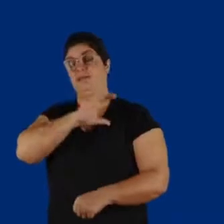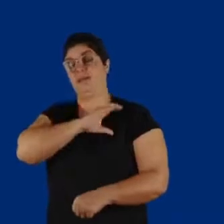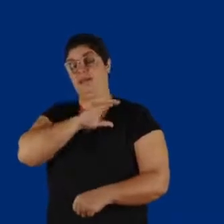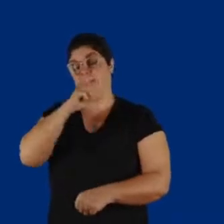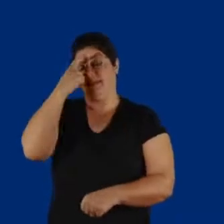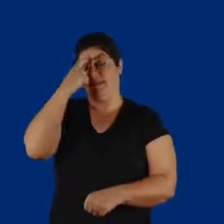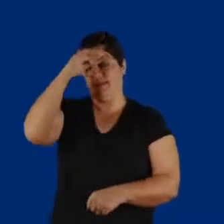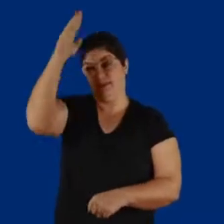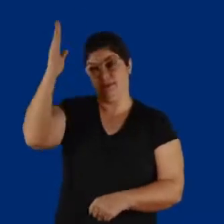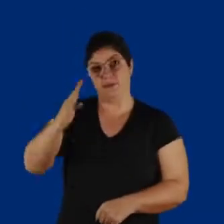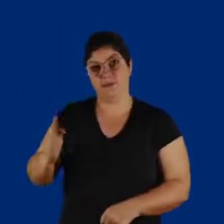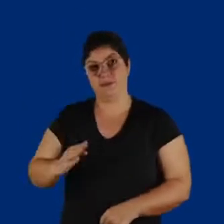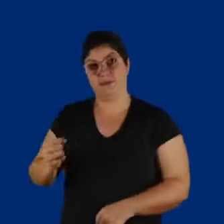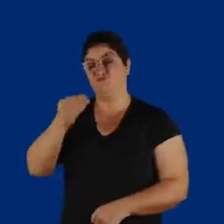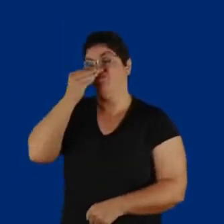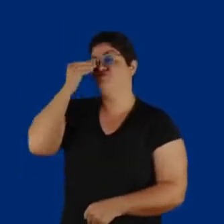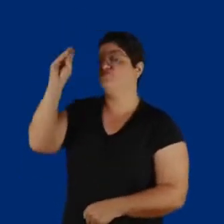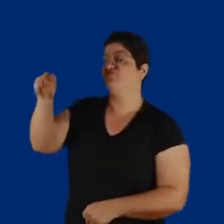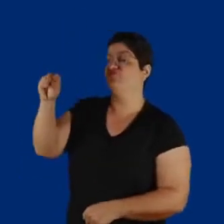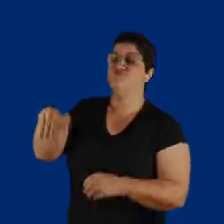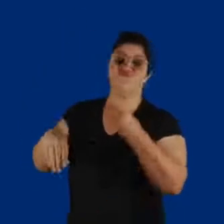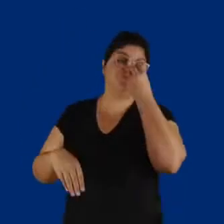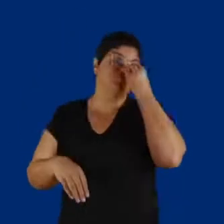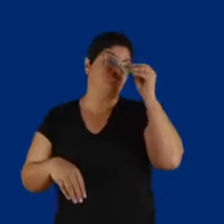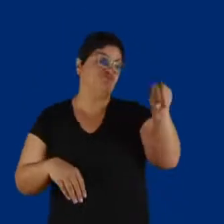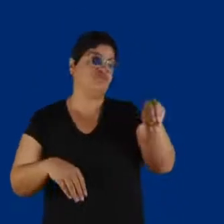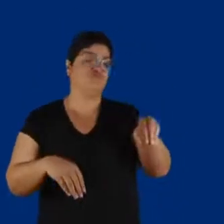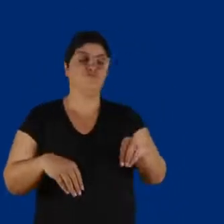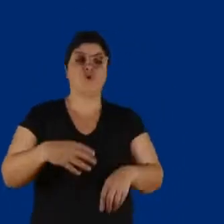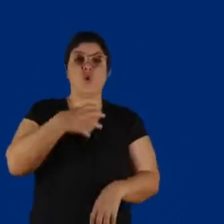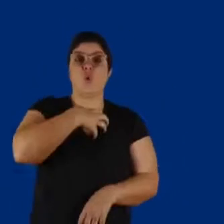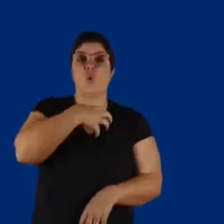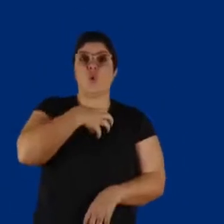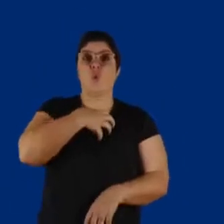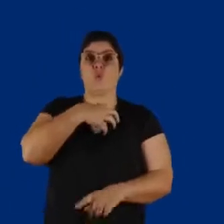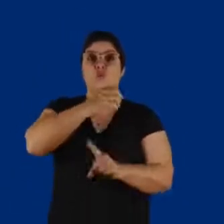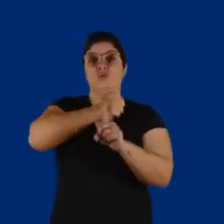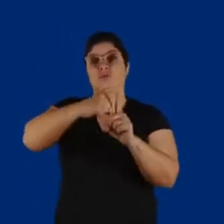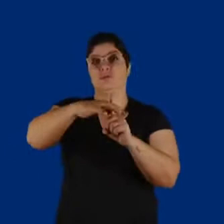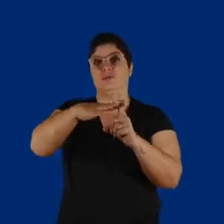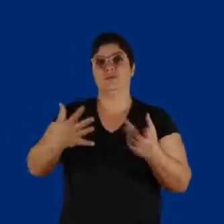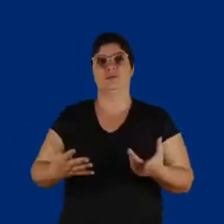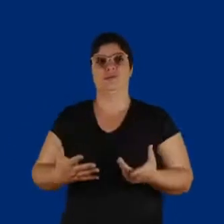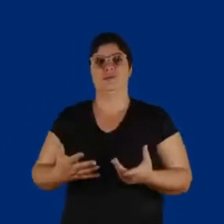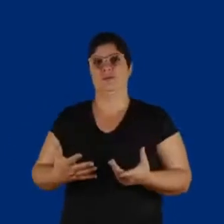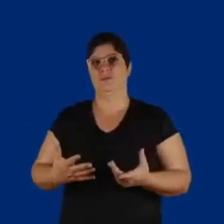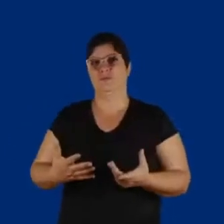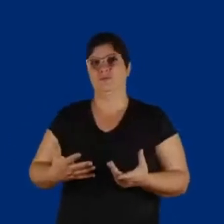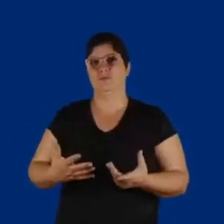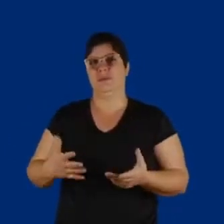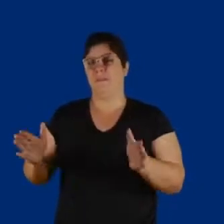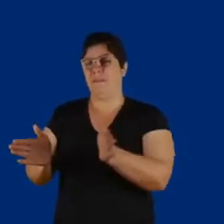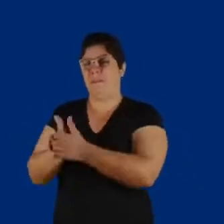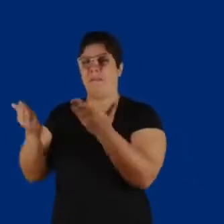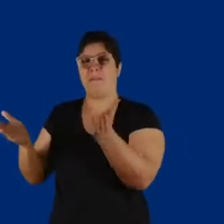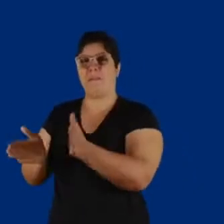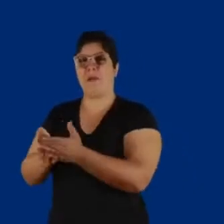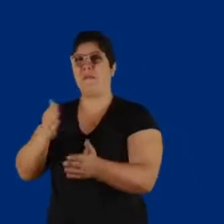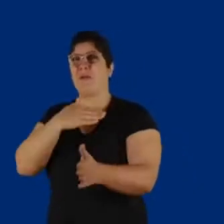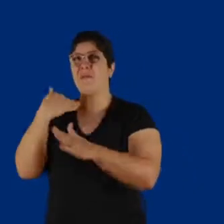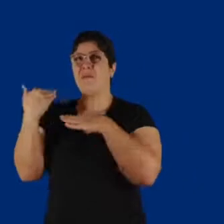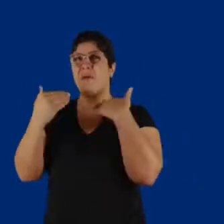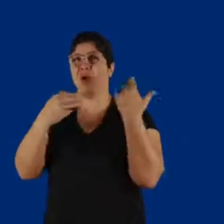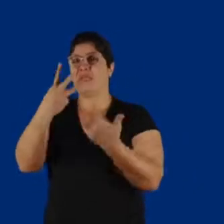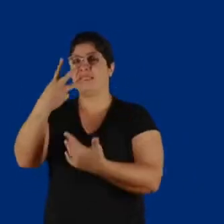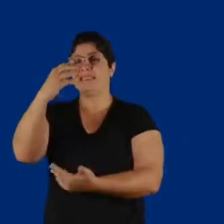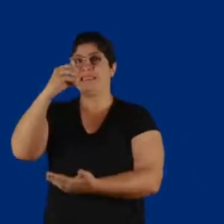Né, a negligência com a determinação socioeconômica da saúde, que é um escândalo. Os pobres morrem 30 anos mais